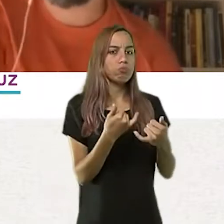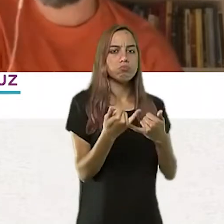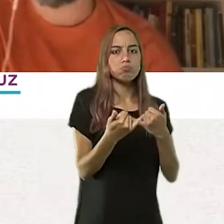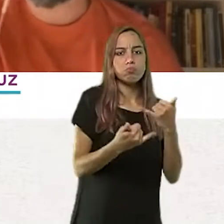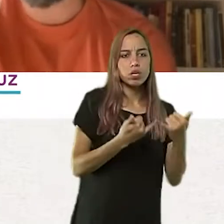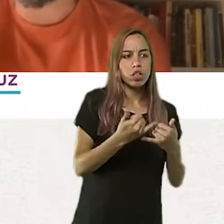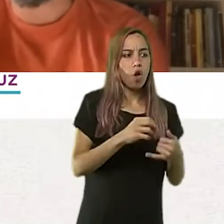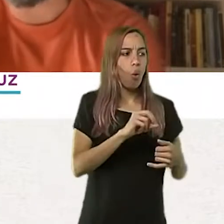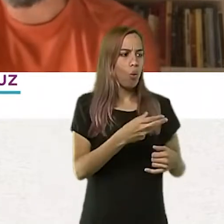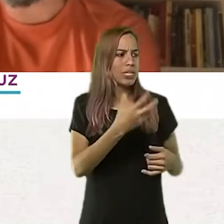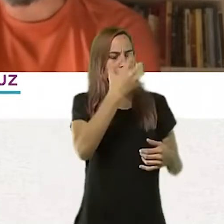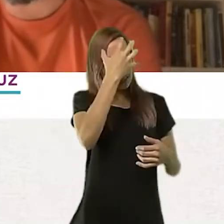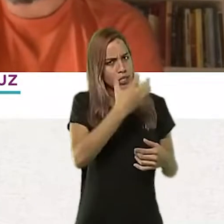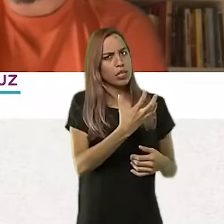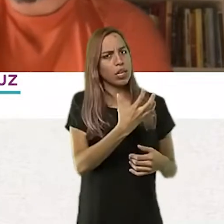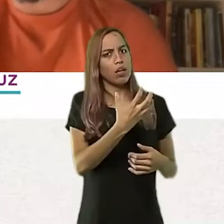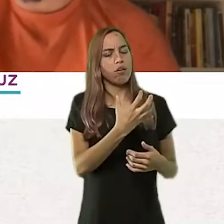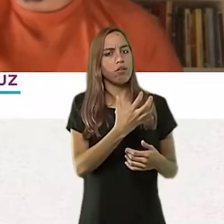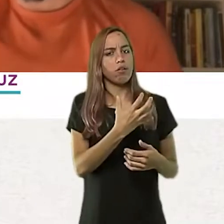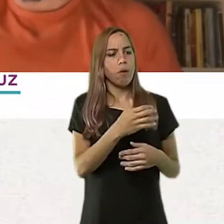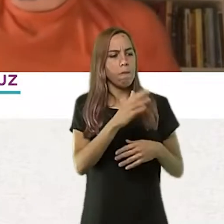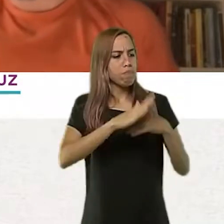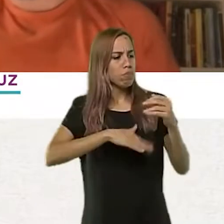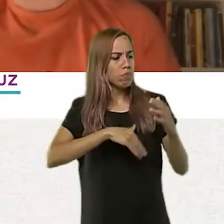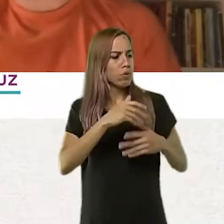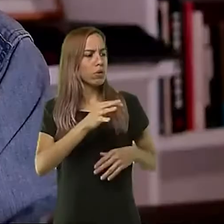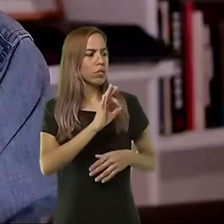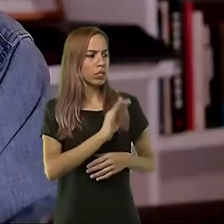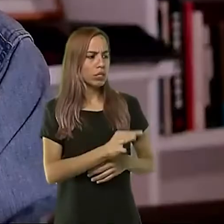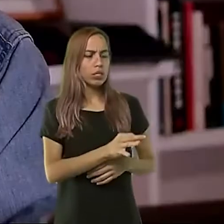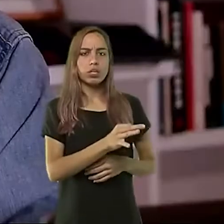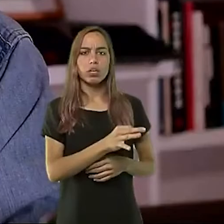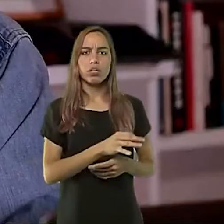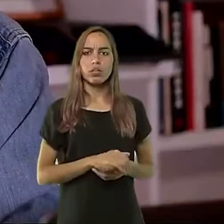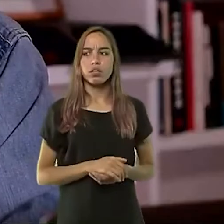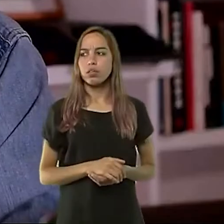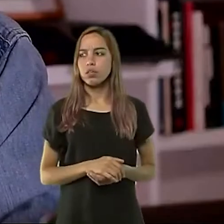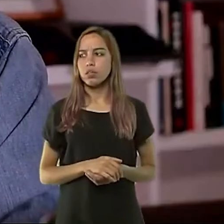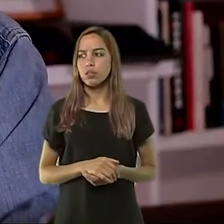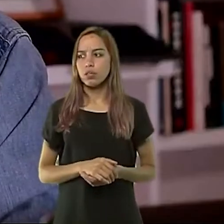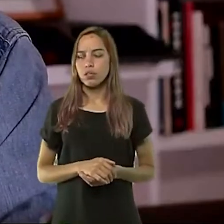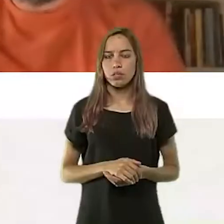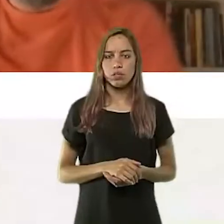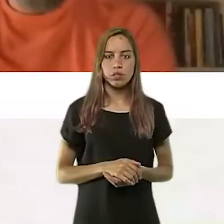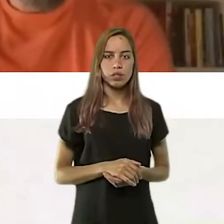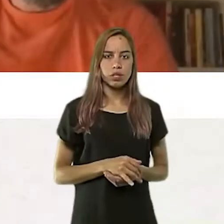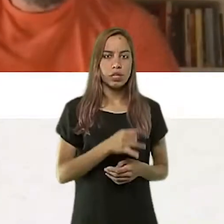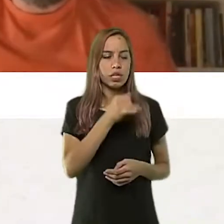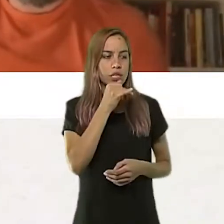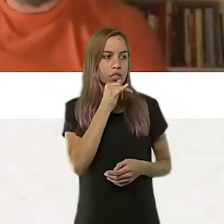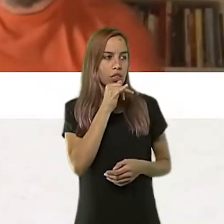sério? Como, por exemplo, a harmônica no grupo... The Soaked Lamb.